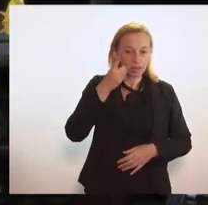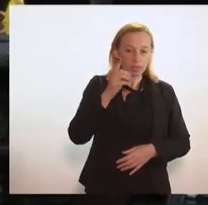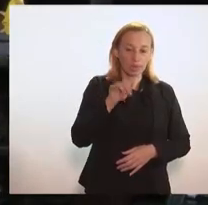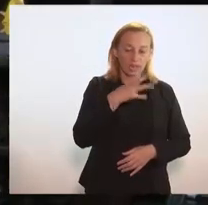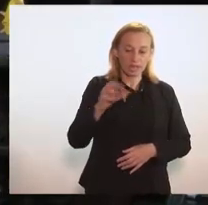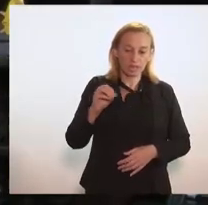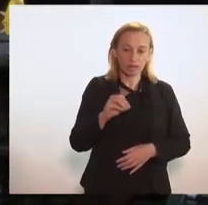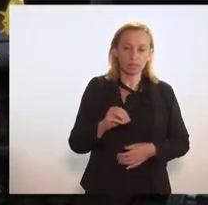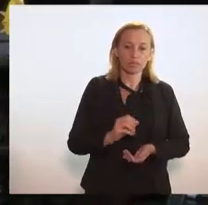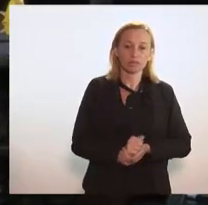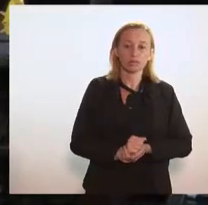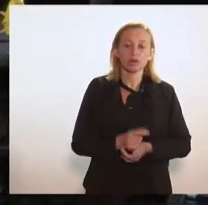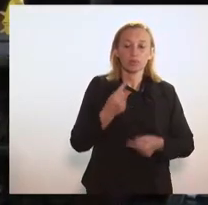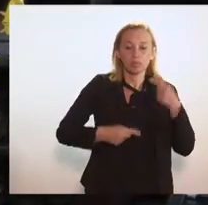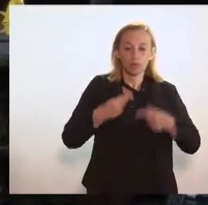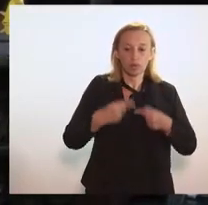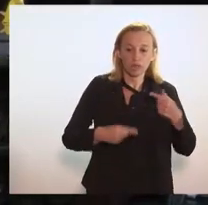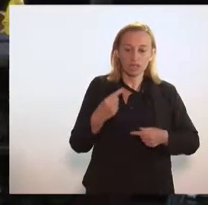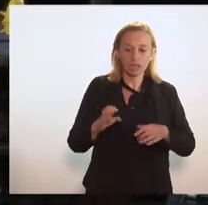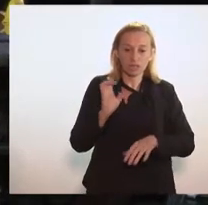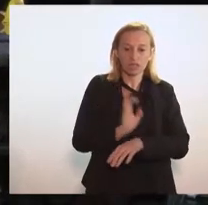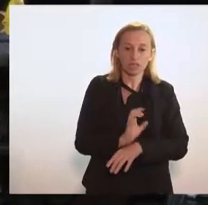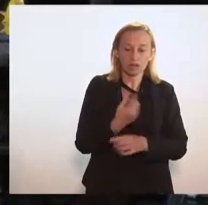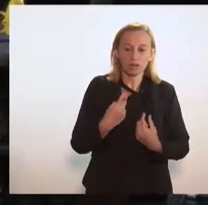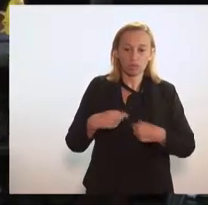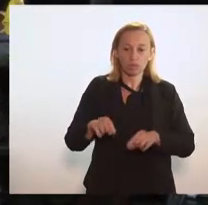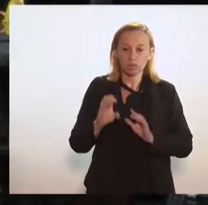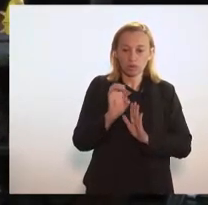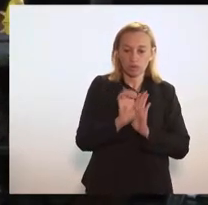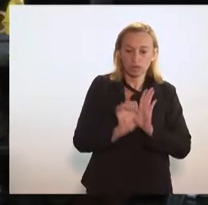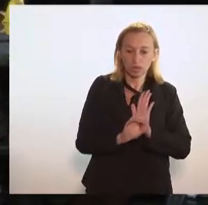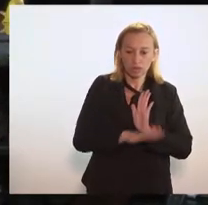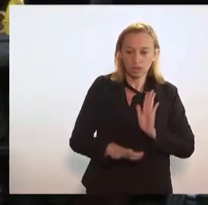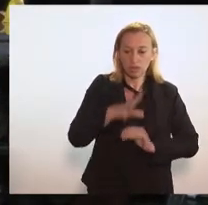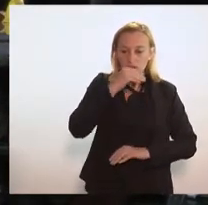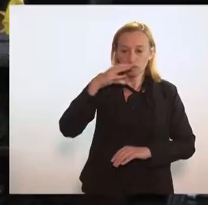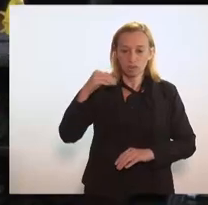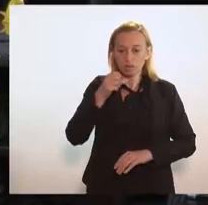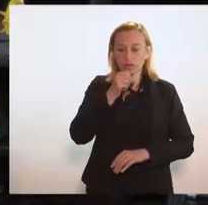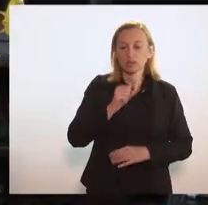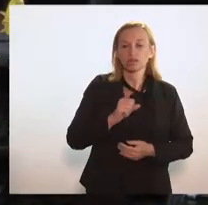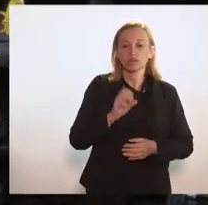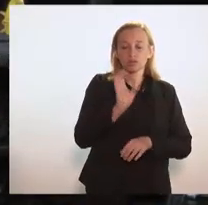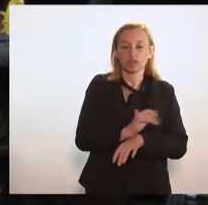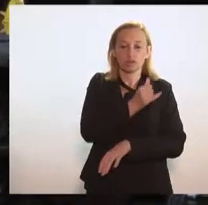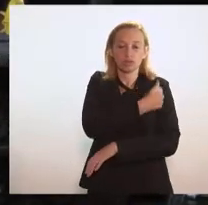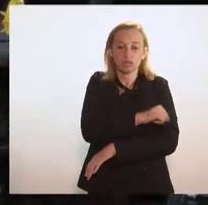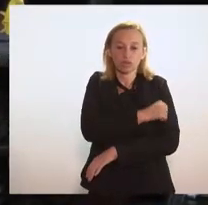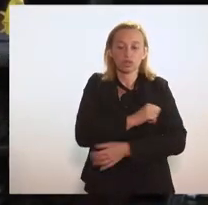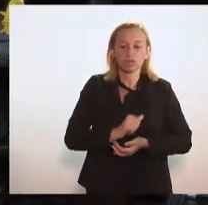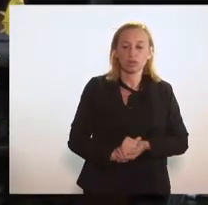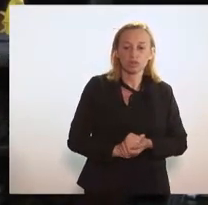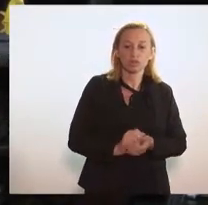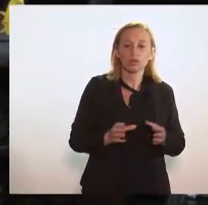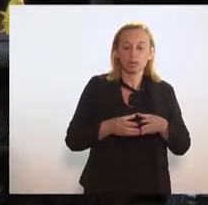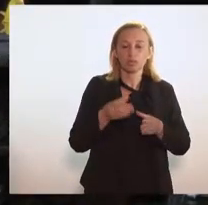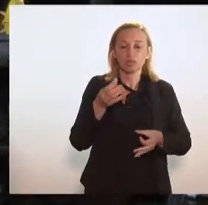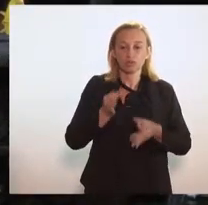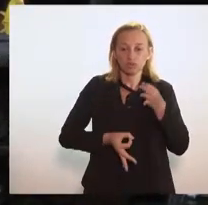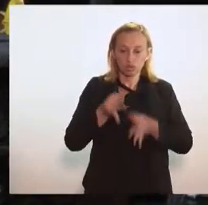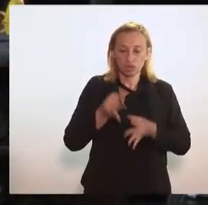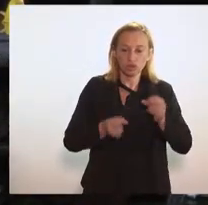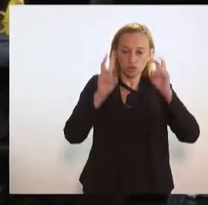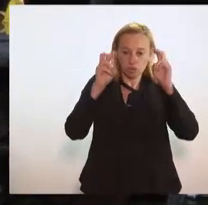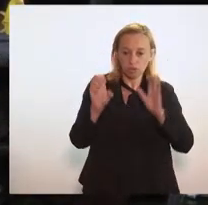institui a política estadual de combate à pornografia na infância na adolescência no ano do Estado do Rio de Janeiro perdendo de pareceres das comissões de condição